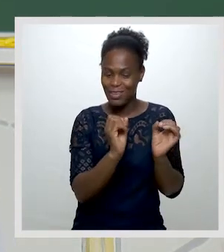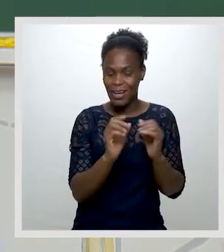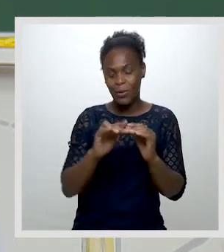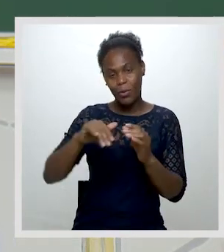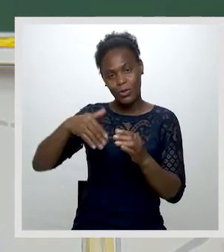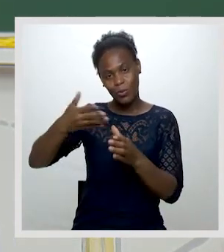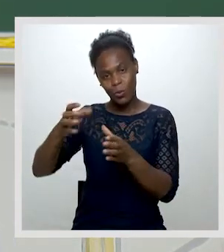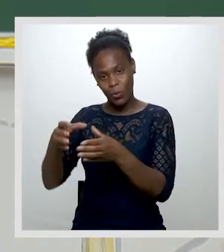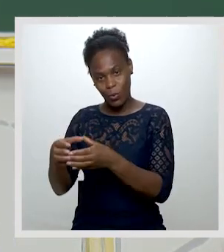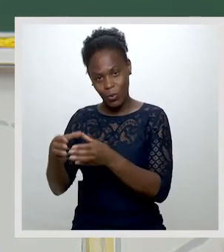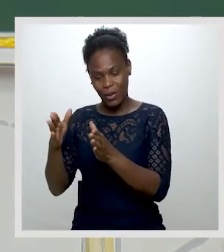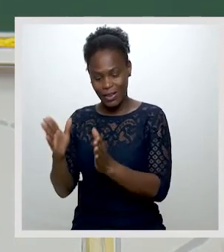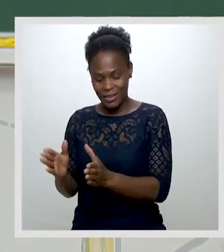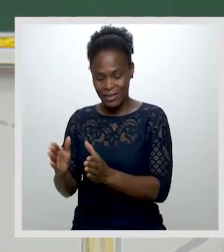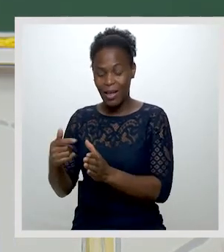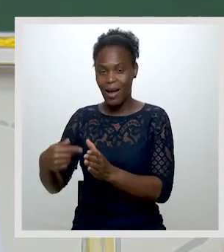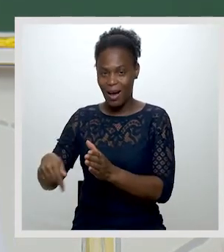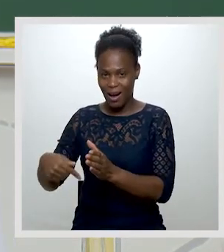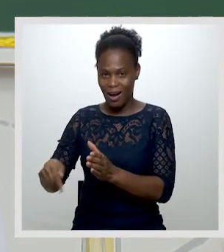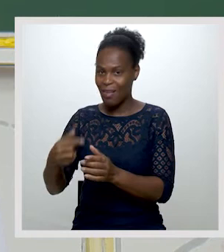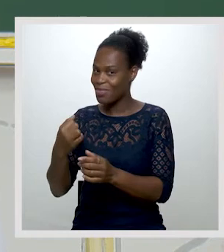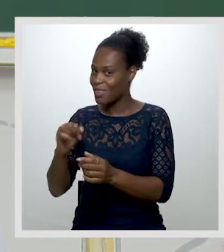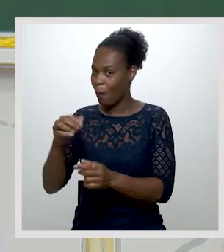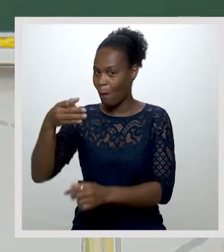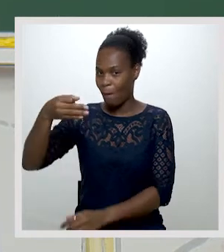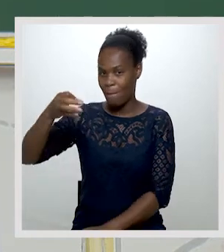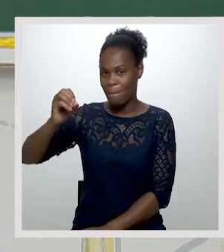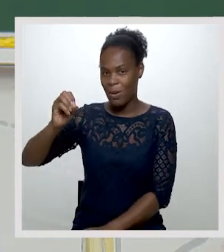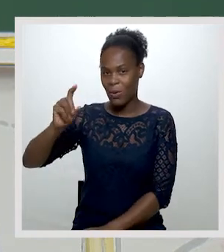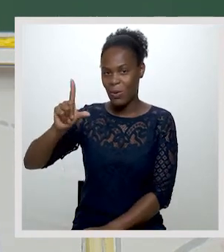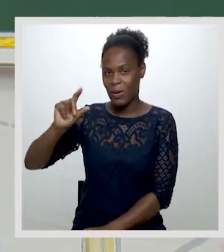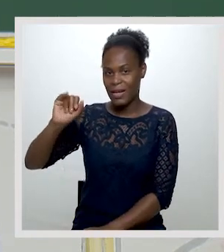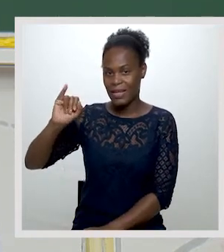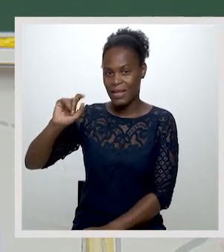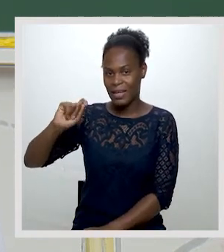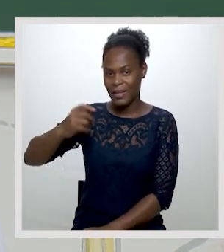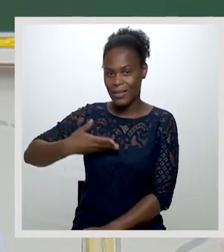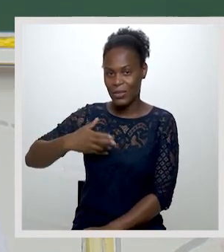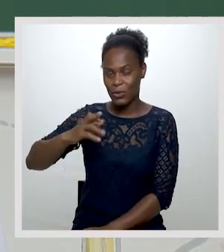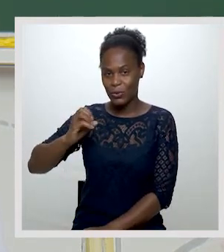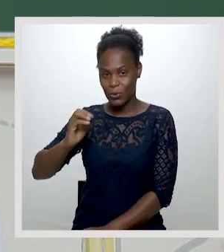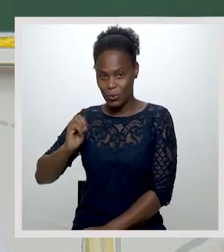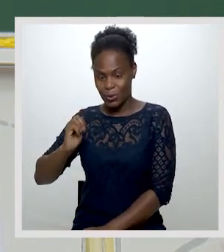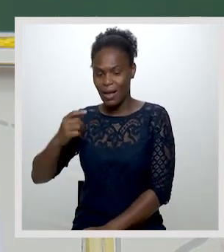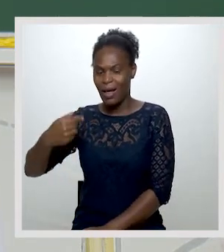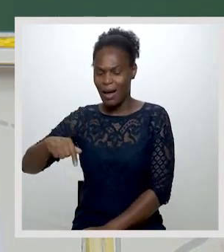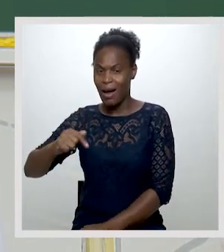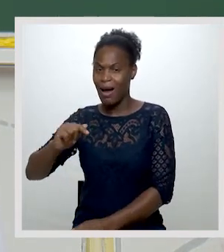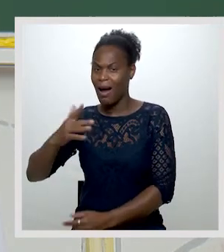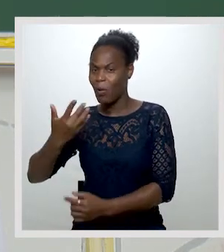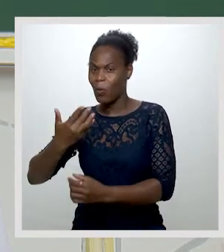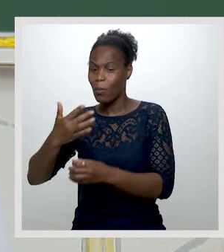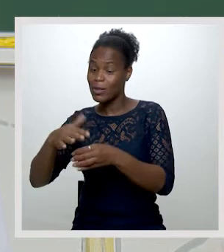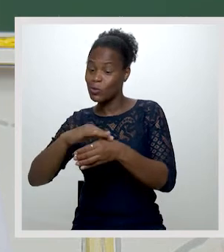lado temos os sólidos não poliedros, aqueles sólidos que têm pelo menos